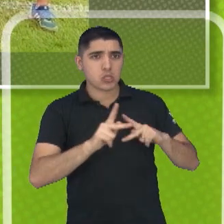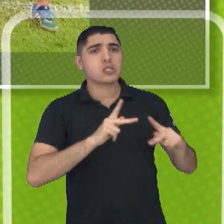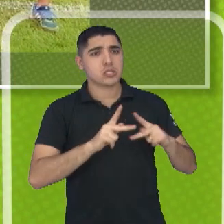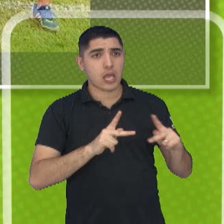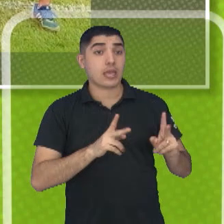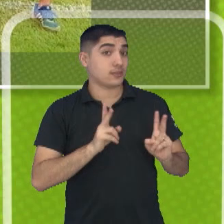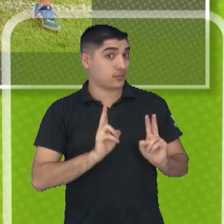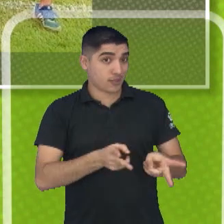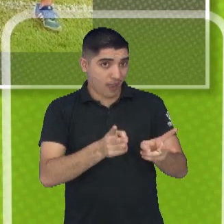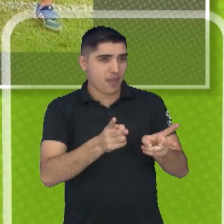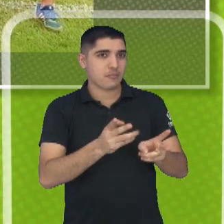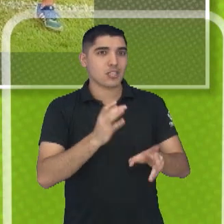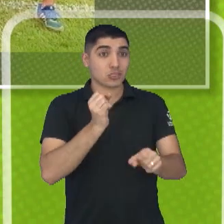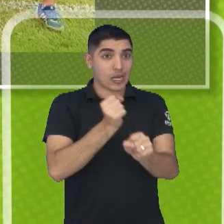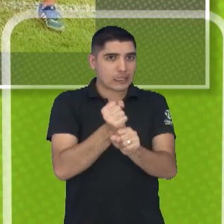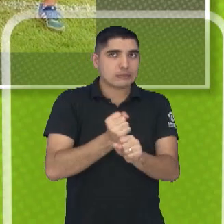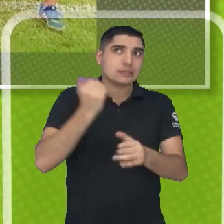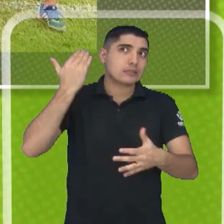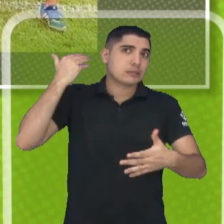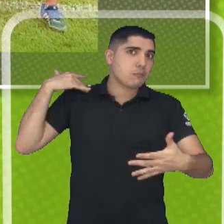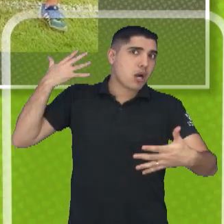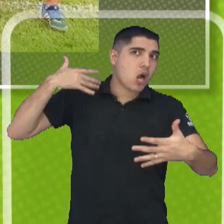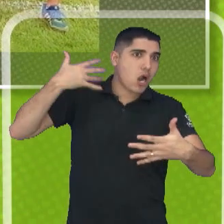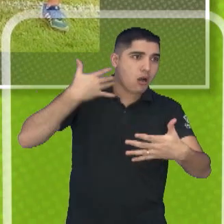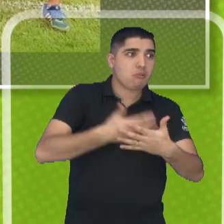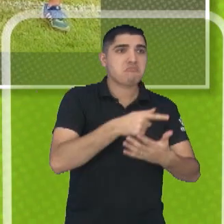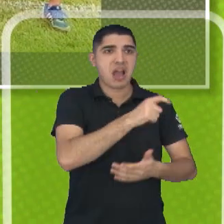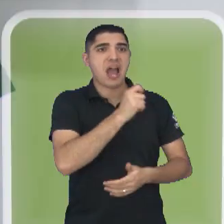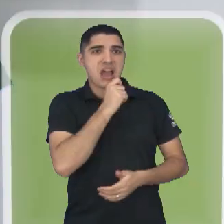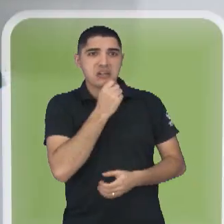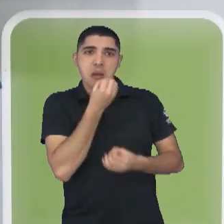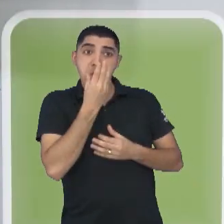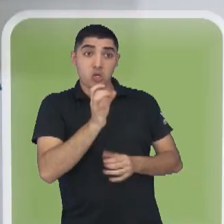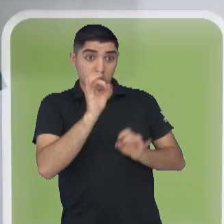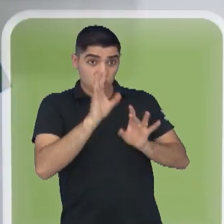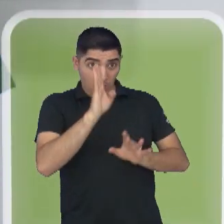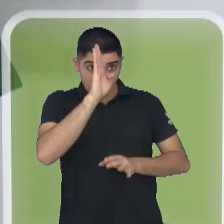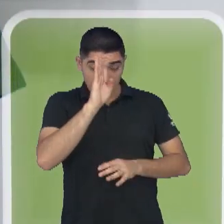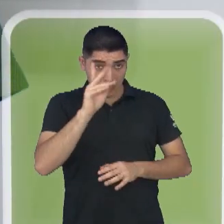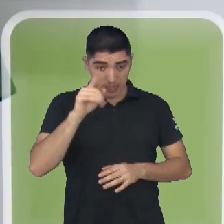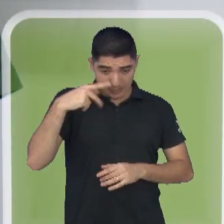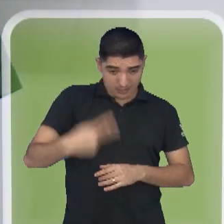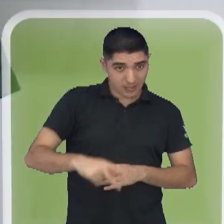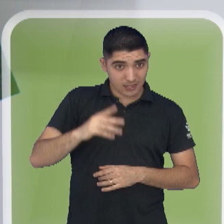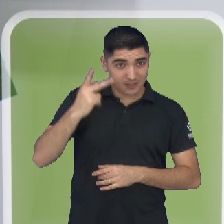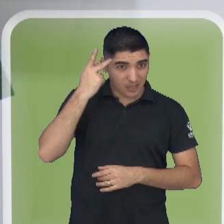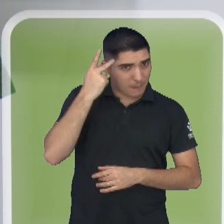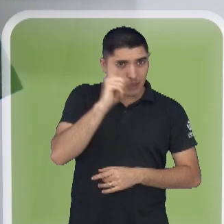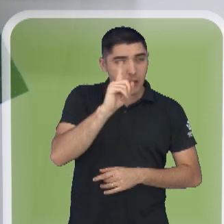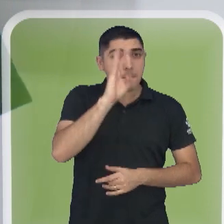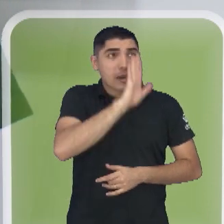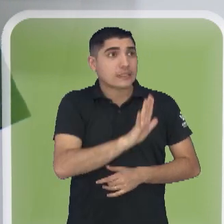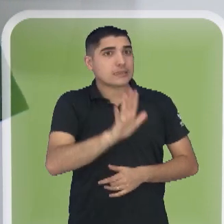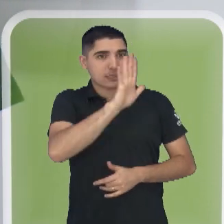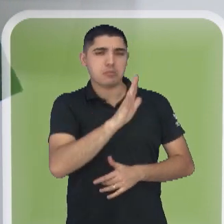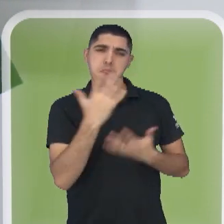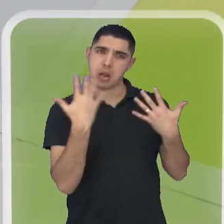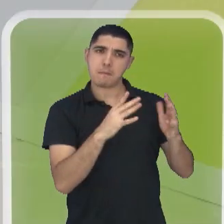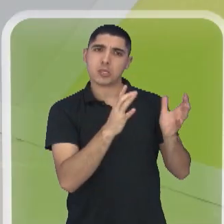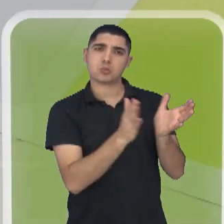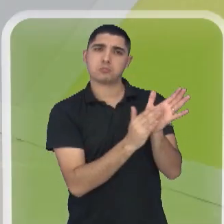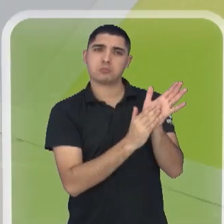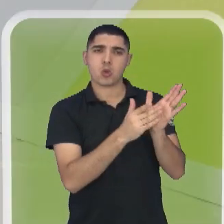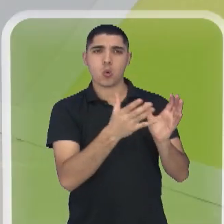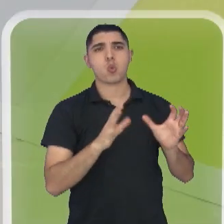Sempre foi, há alguns anos já também é uma força aí, não só de São Paulo, mas nacionalmente. Parabéns, pessoal aí do rugby de São José. Os